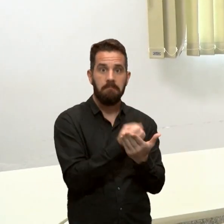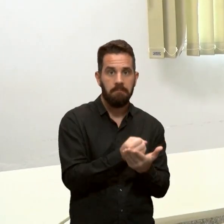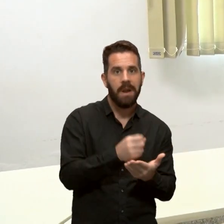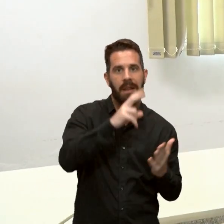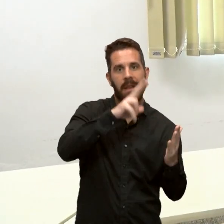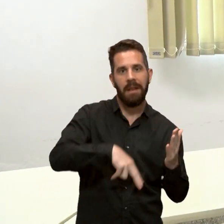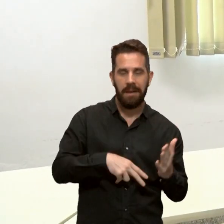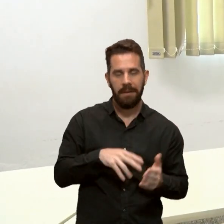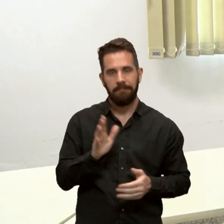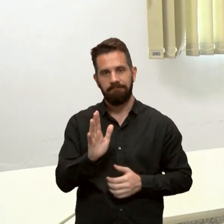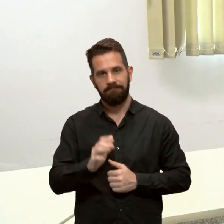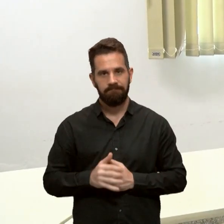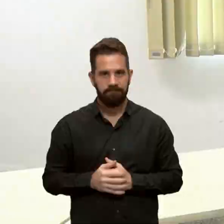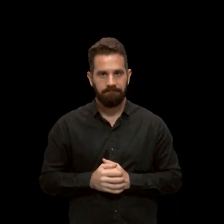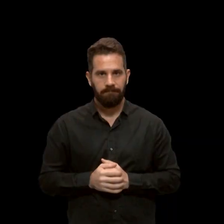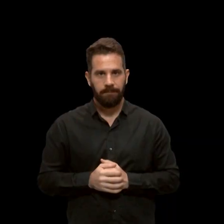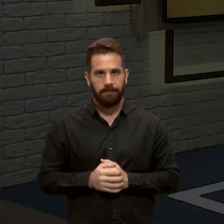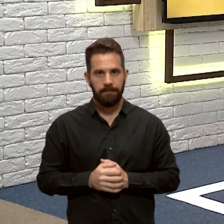mais.